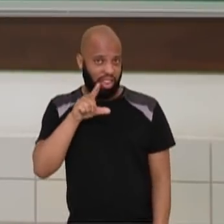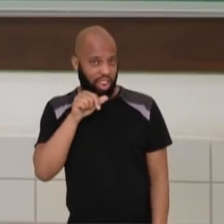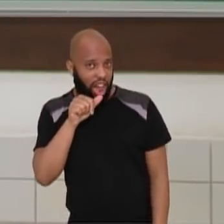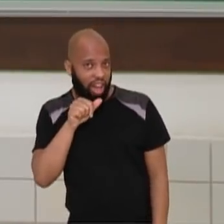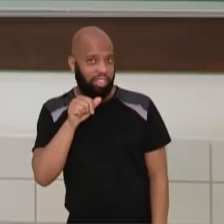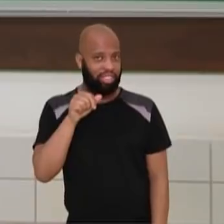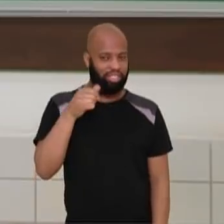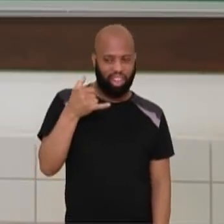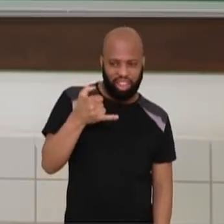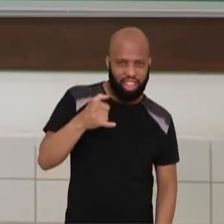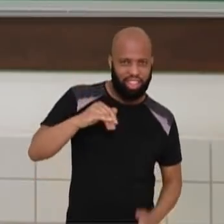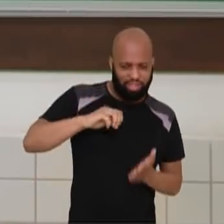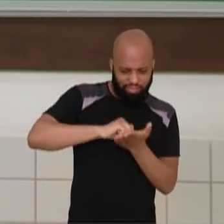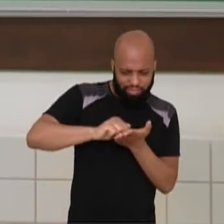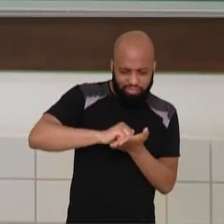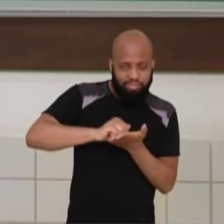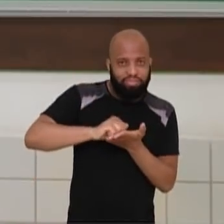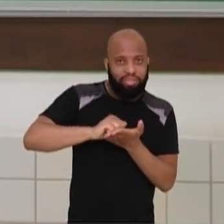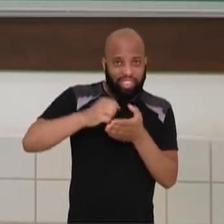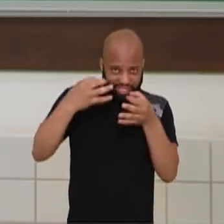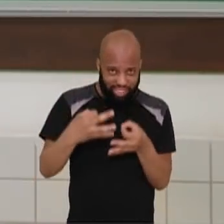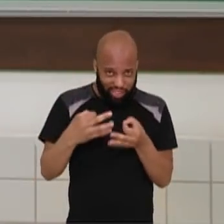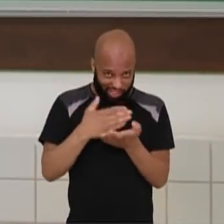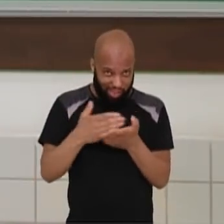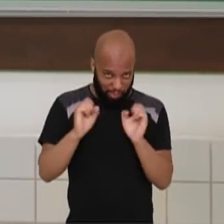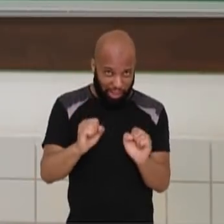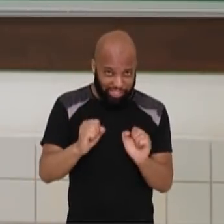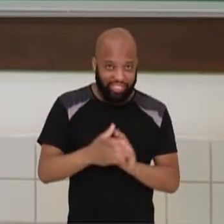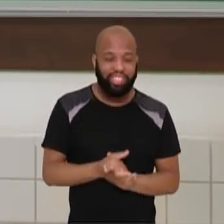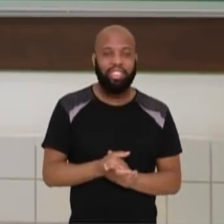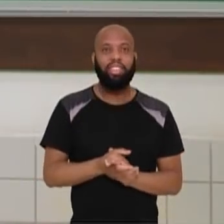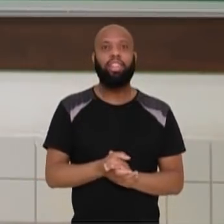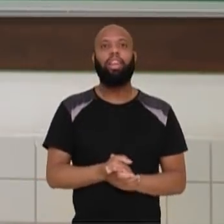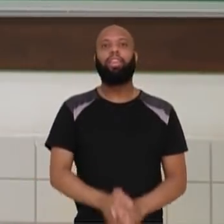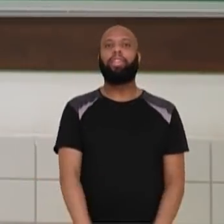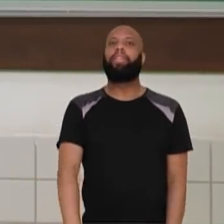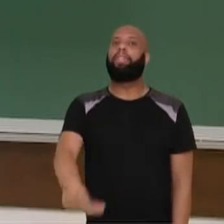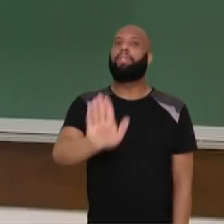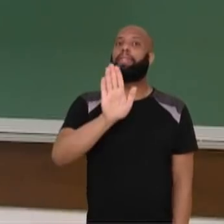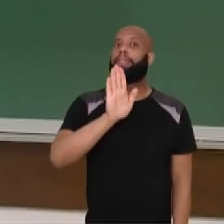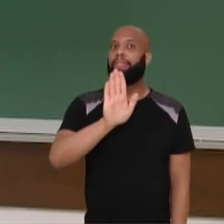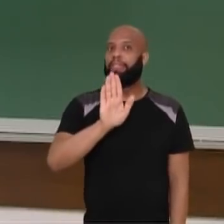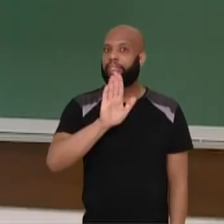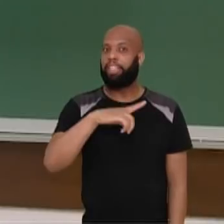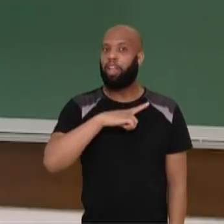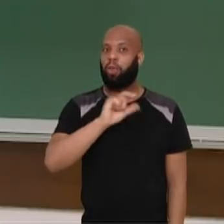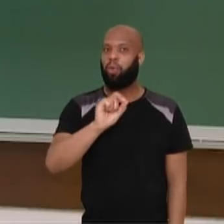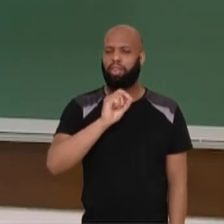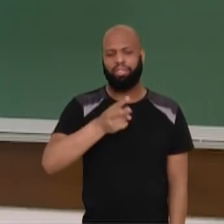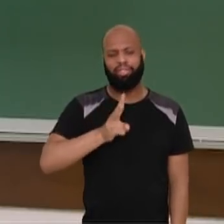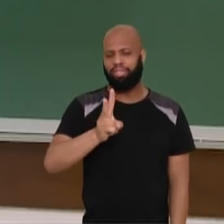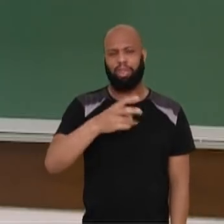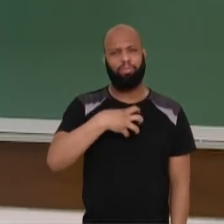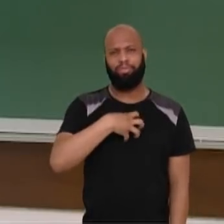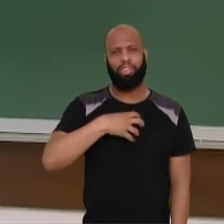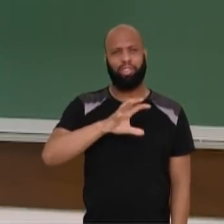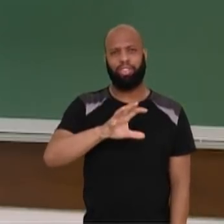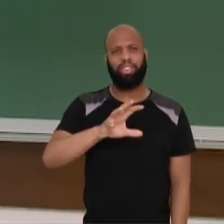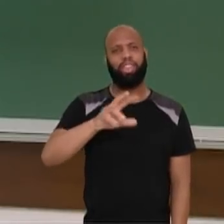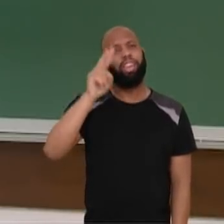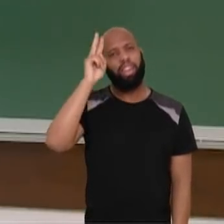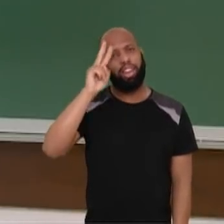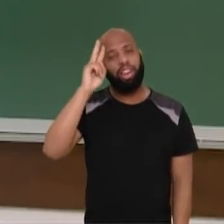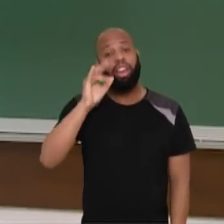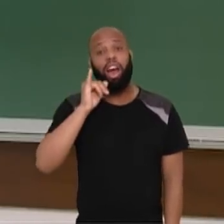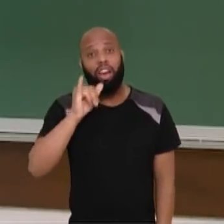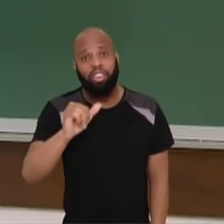lápis, borracha, tudo certinho? Podemos começar? Então vamos começar. Vamos começar por onde? Por onde a gente sempre começa, né, gente? Lembrando